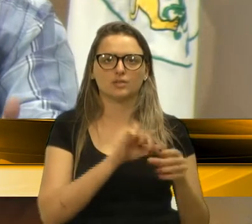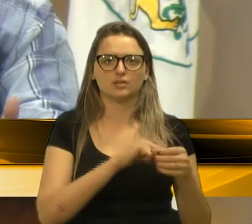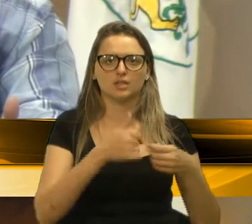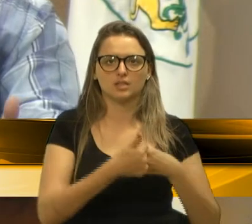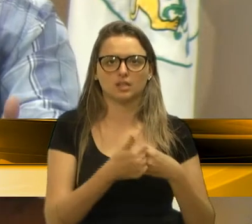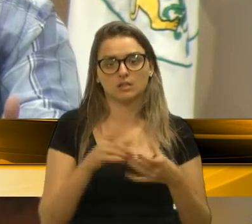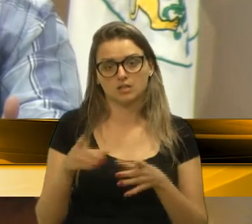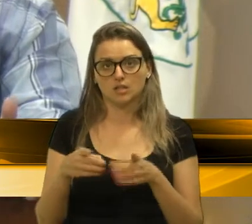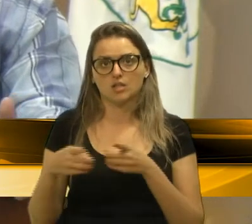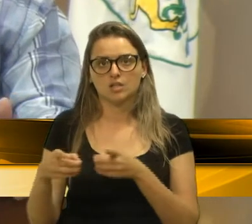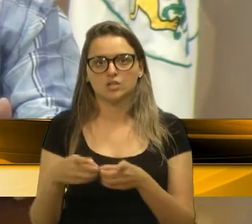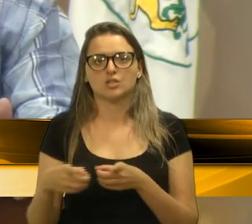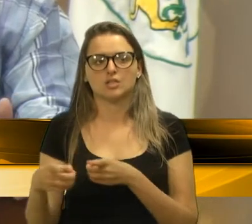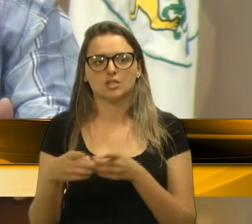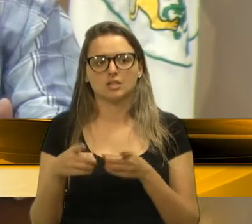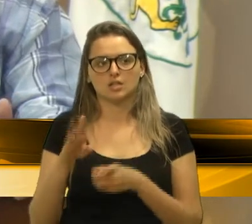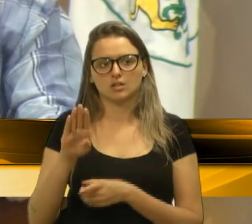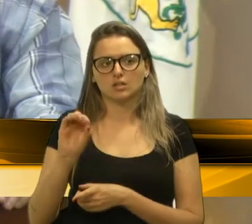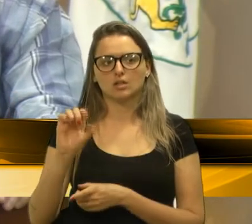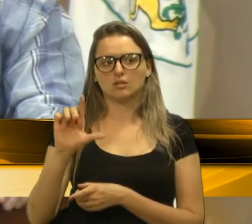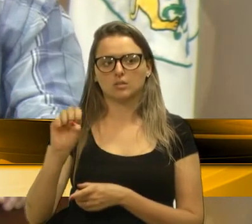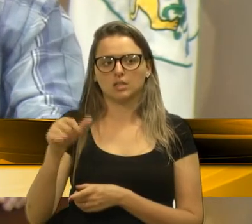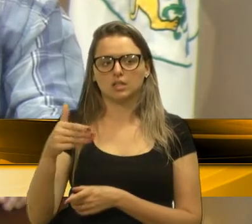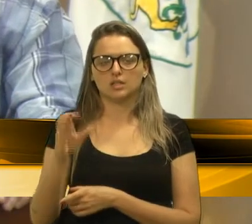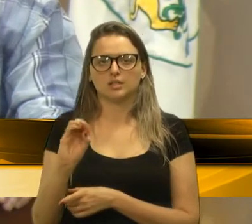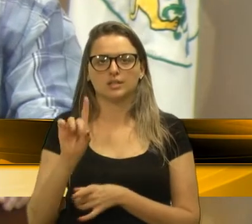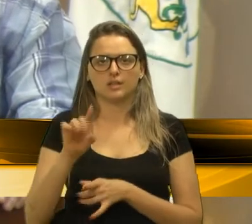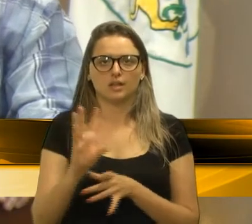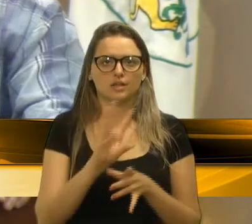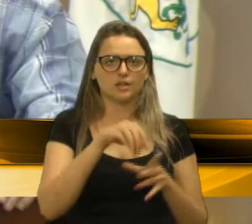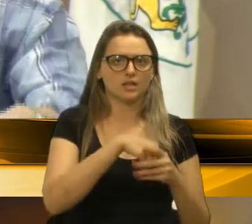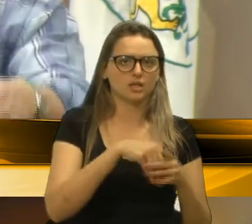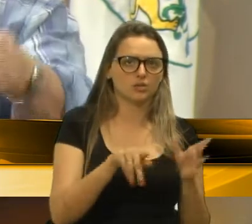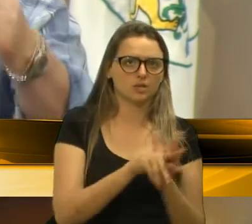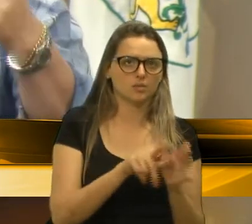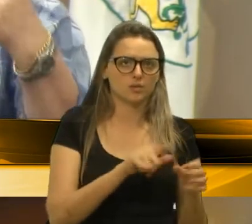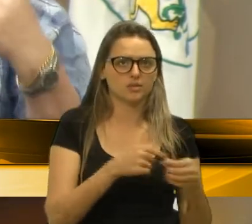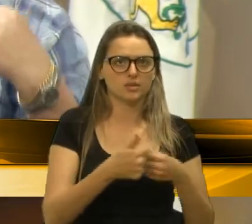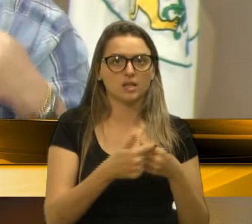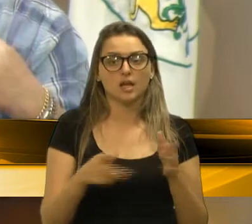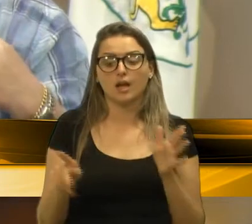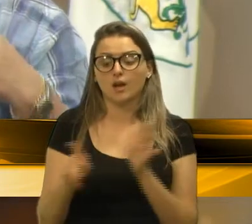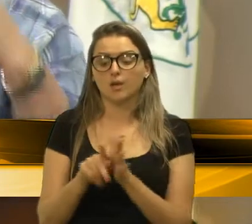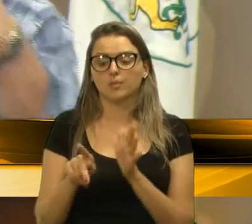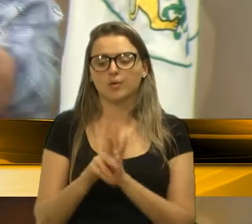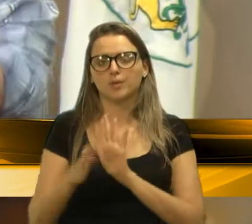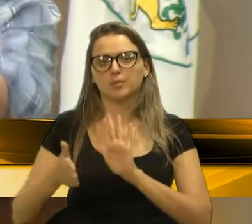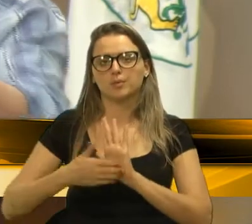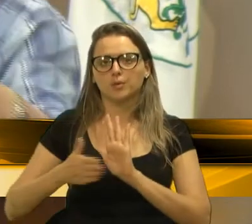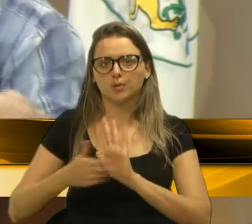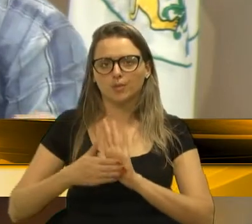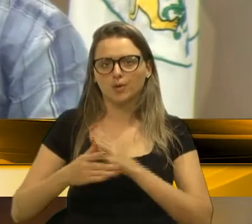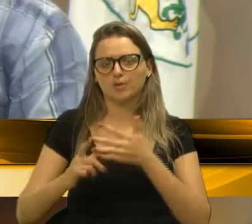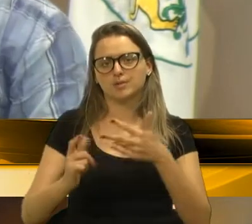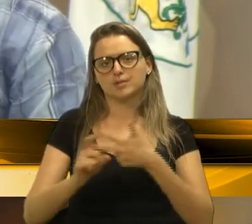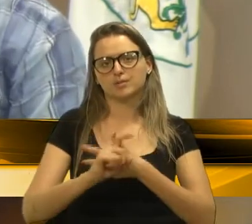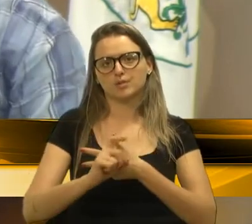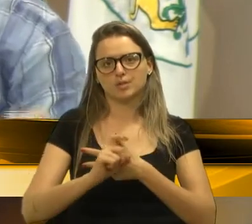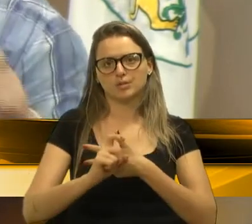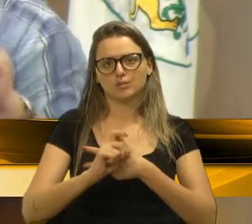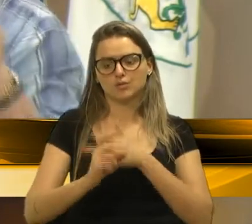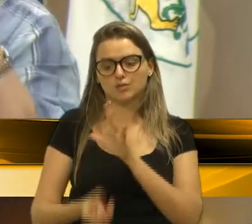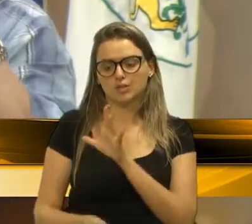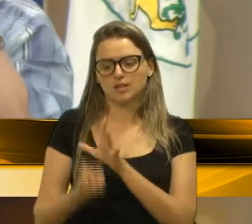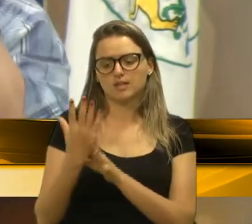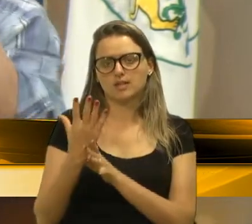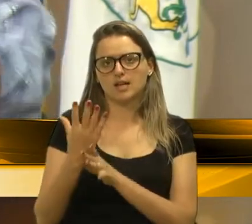distrito constitui um bom samba urbano então a própria proposição do executivo da criação